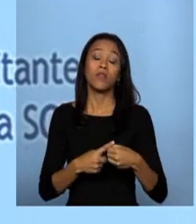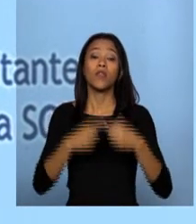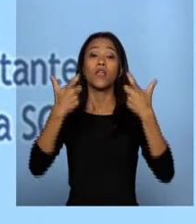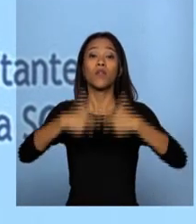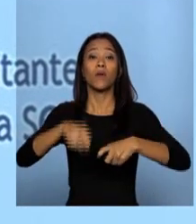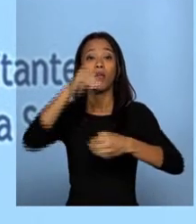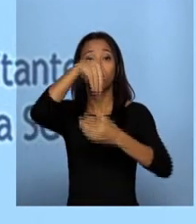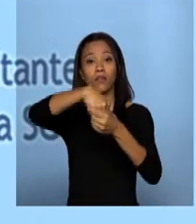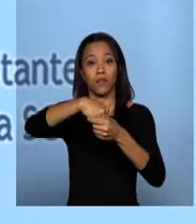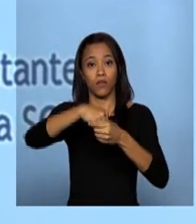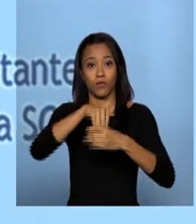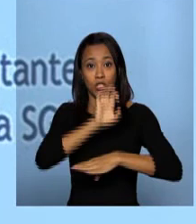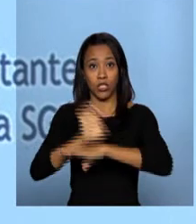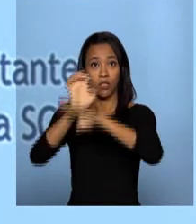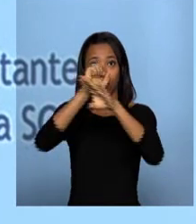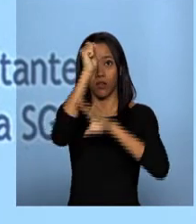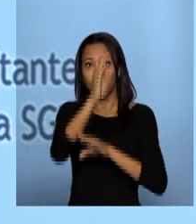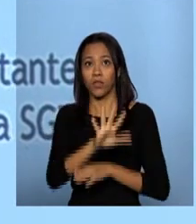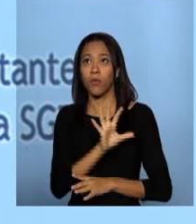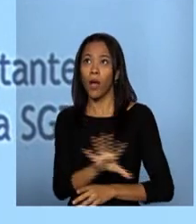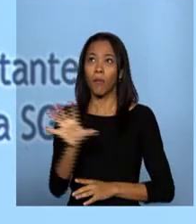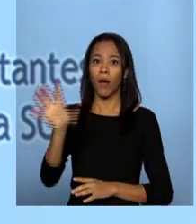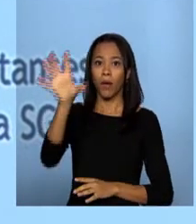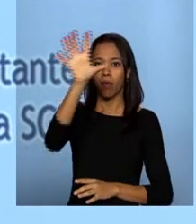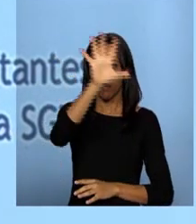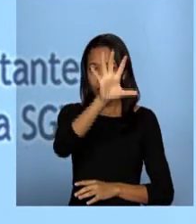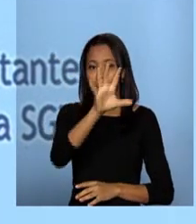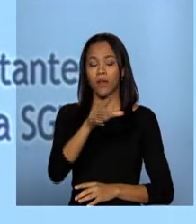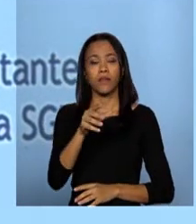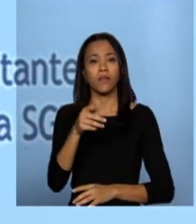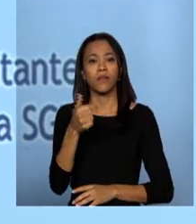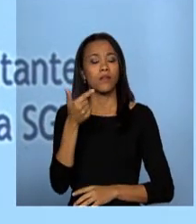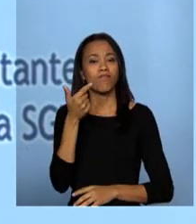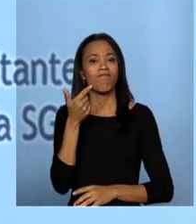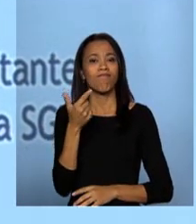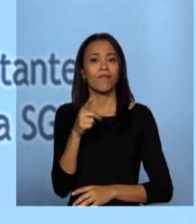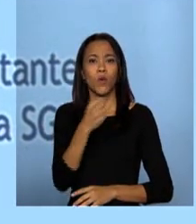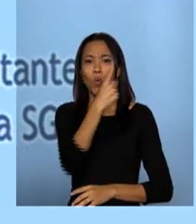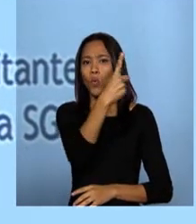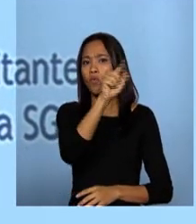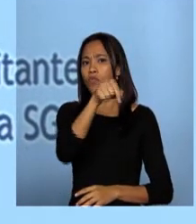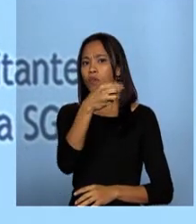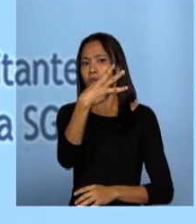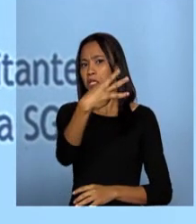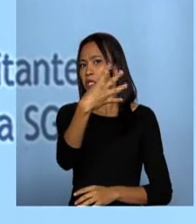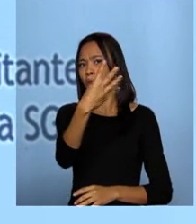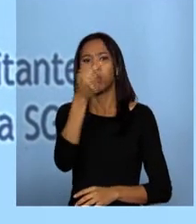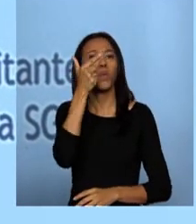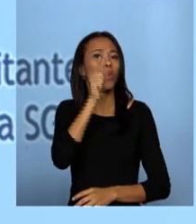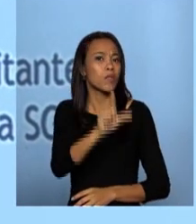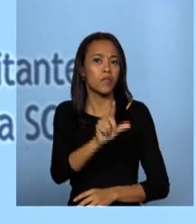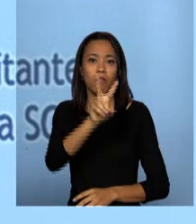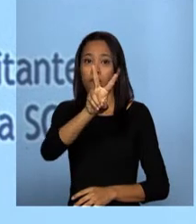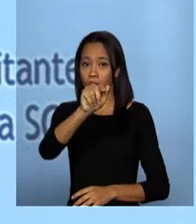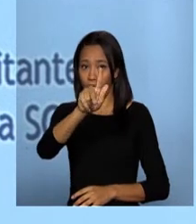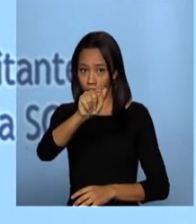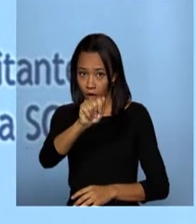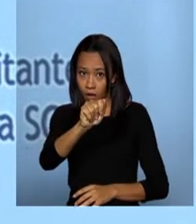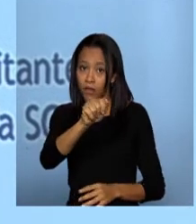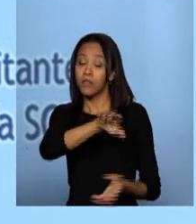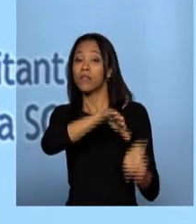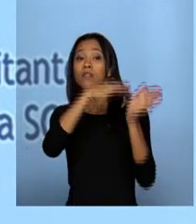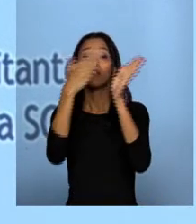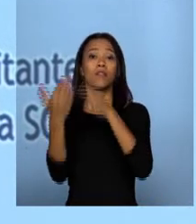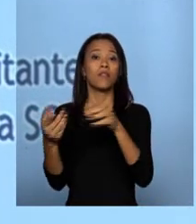da federação que nem atingem a relação 1,34 vagas, nem